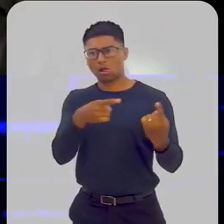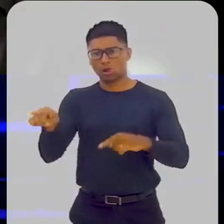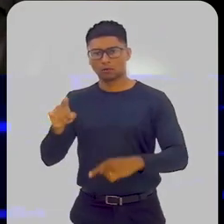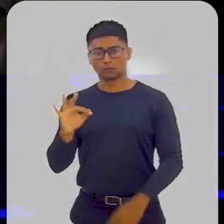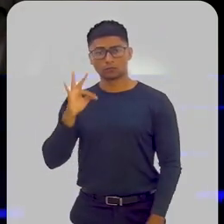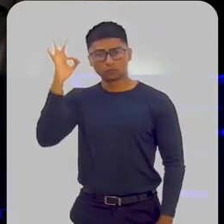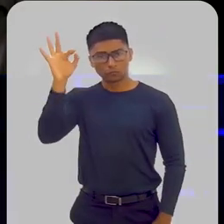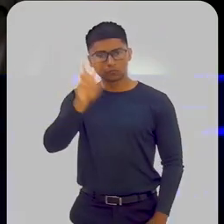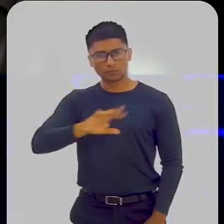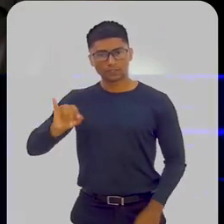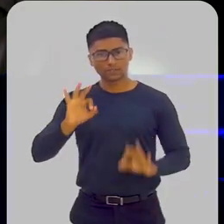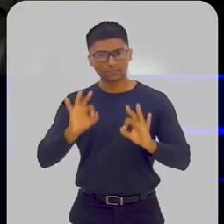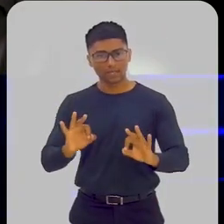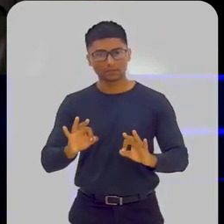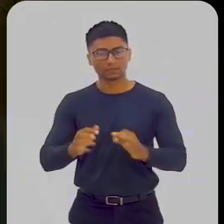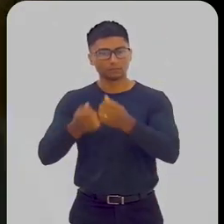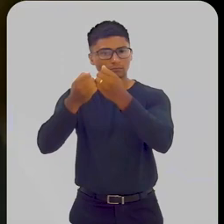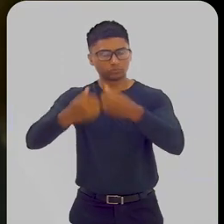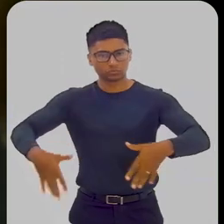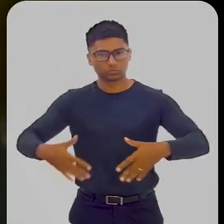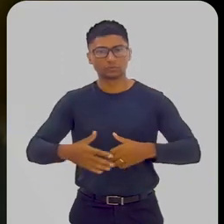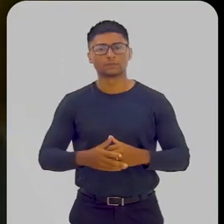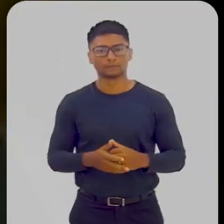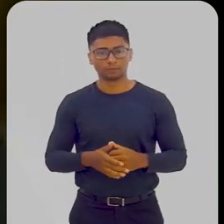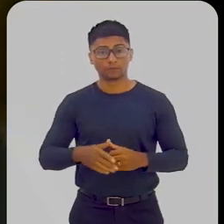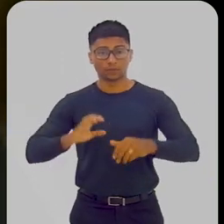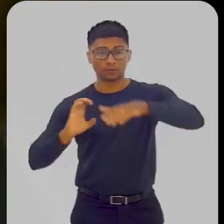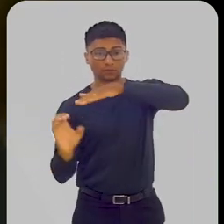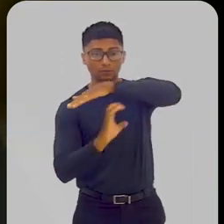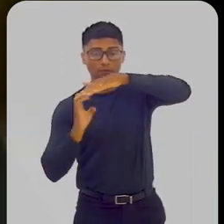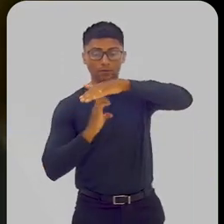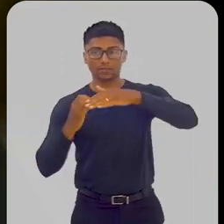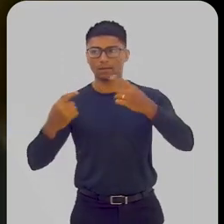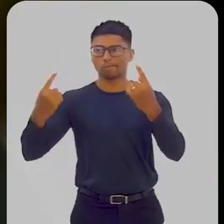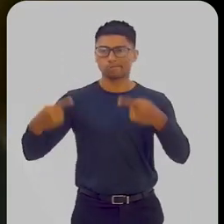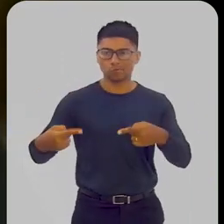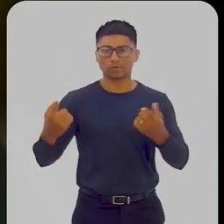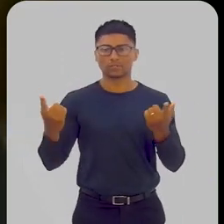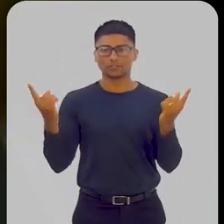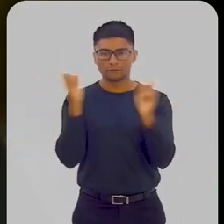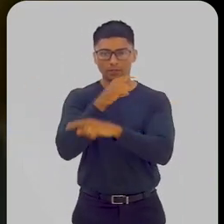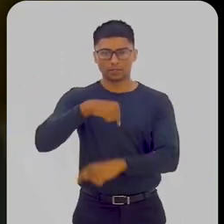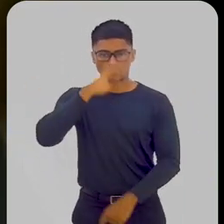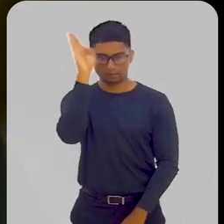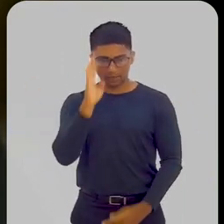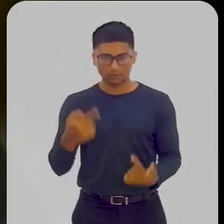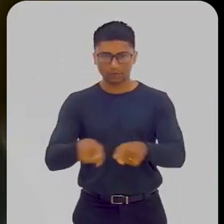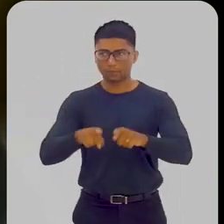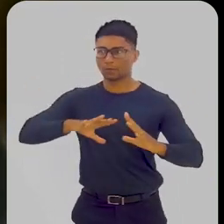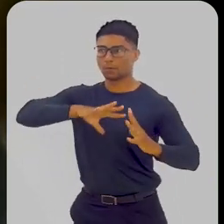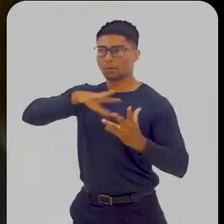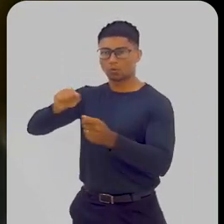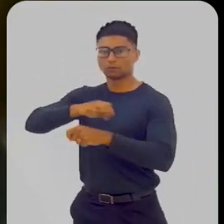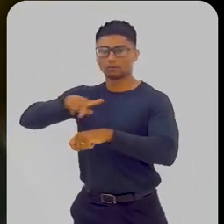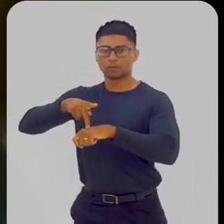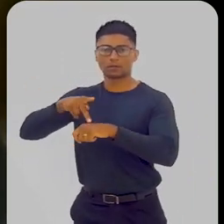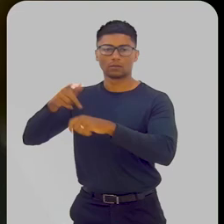terão consequências futuras importantes na competitividade de nossas empresas, local e